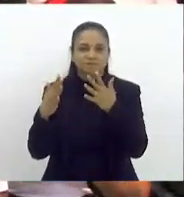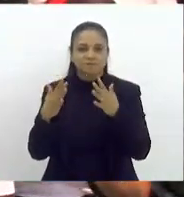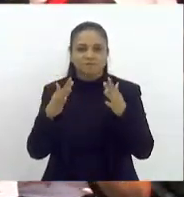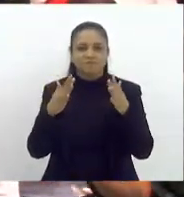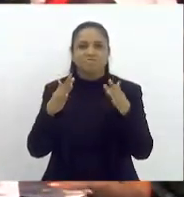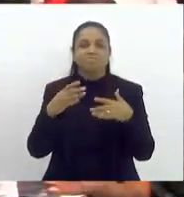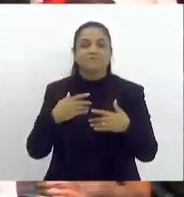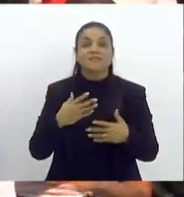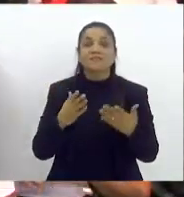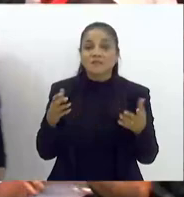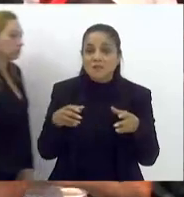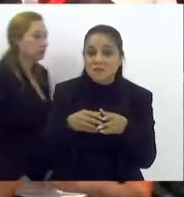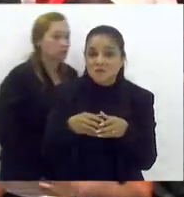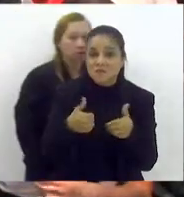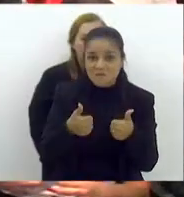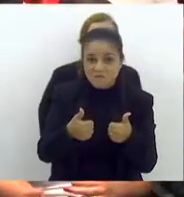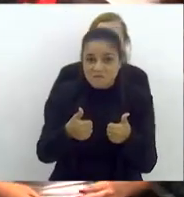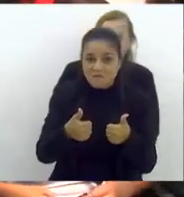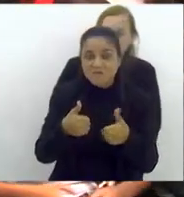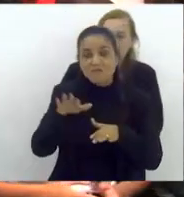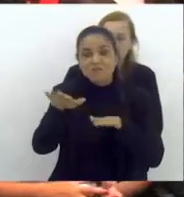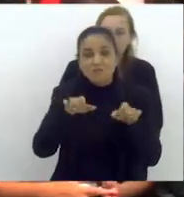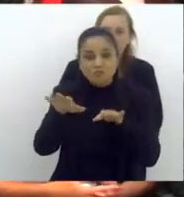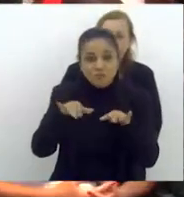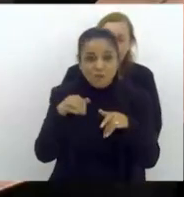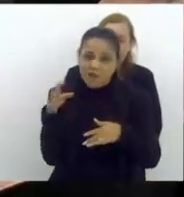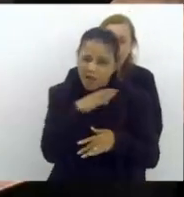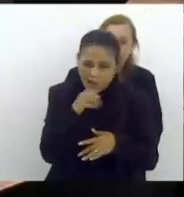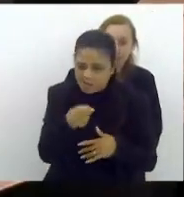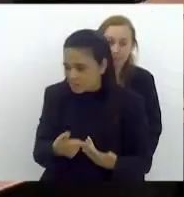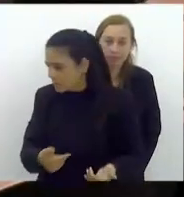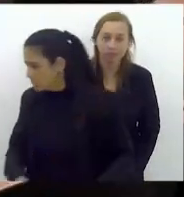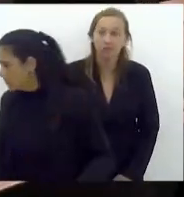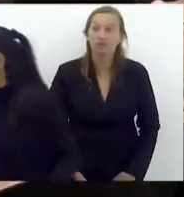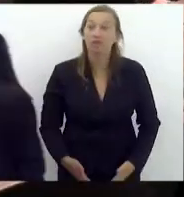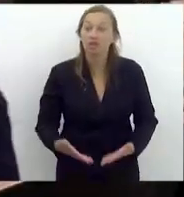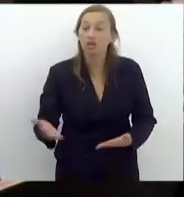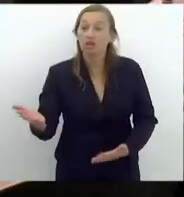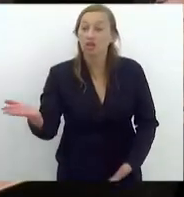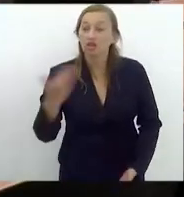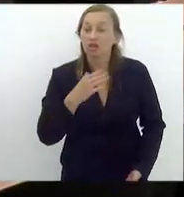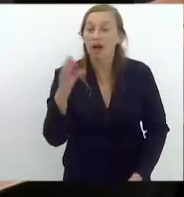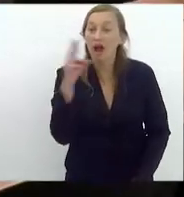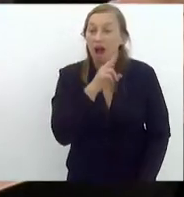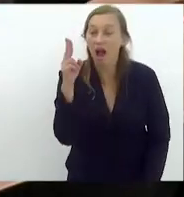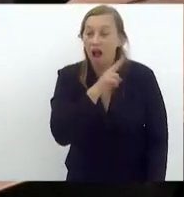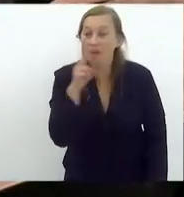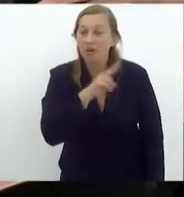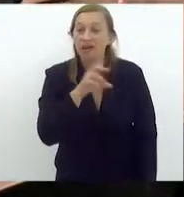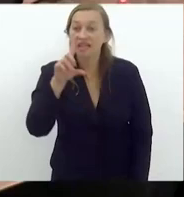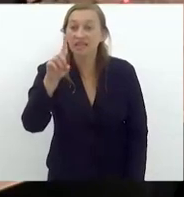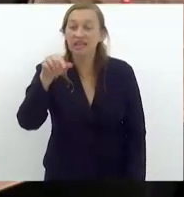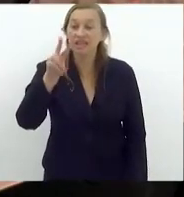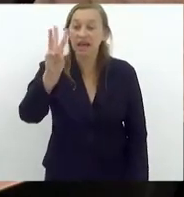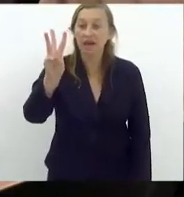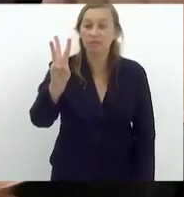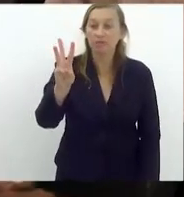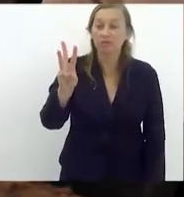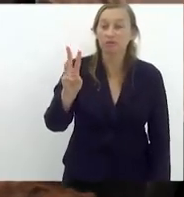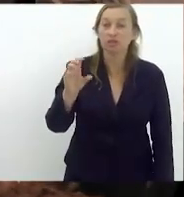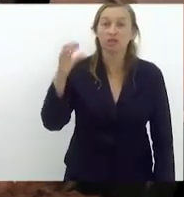galera queria chamar que rapidinho o DW do Fórum de Cultura Urbana de Niterói